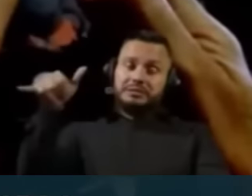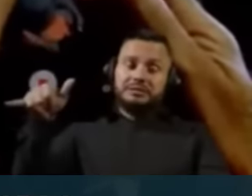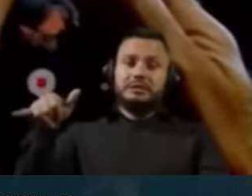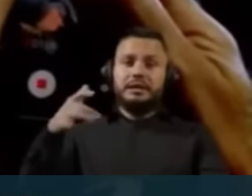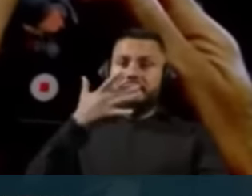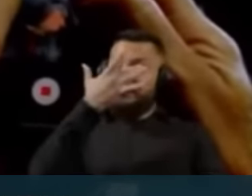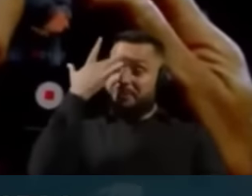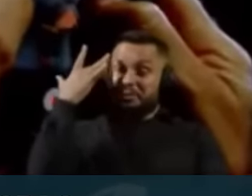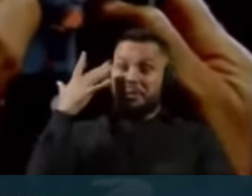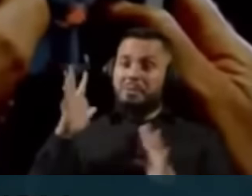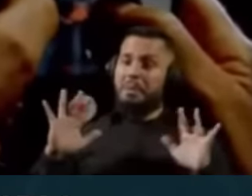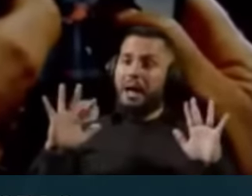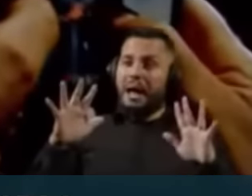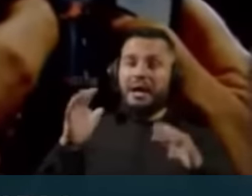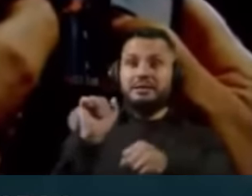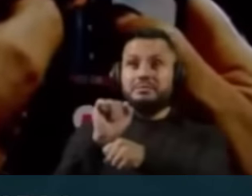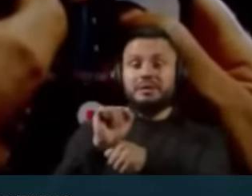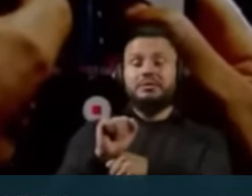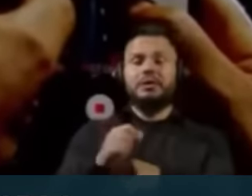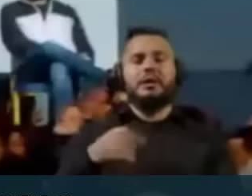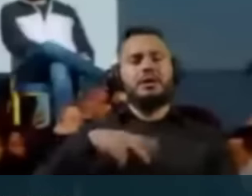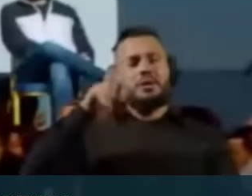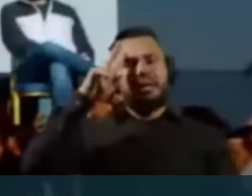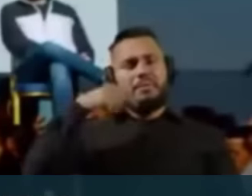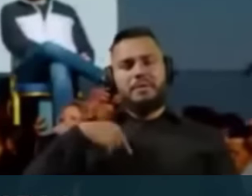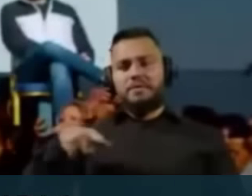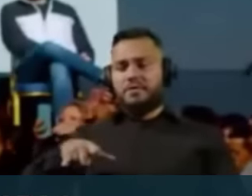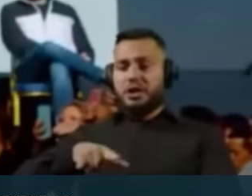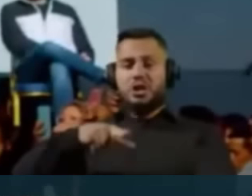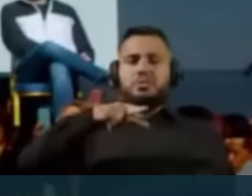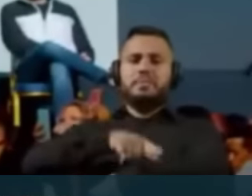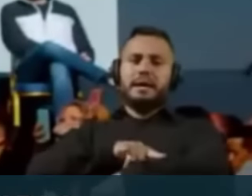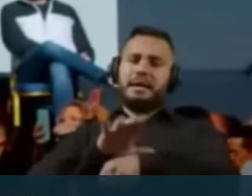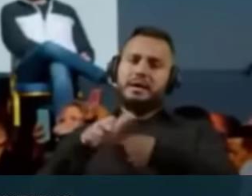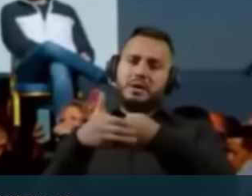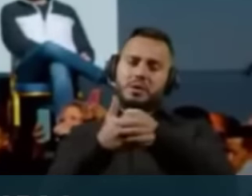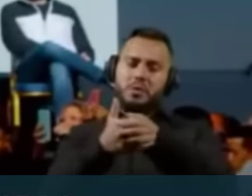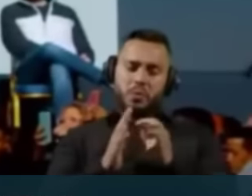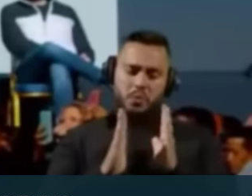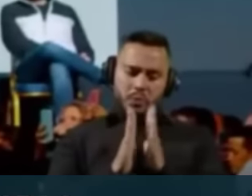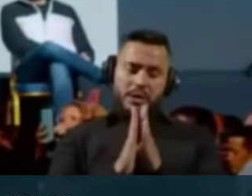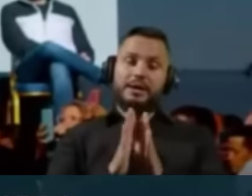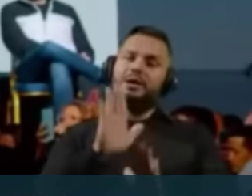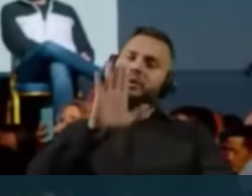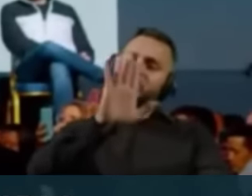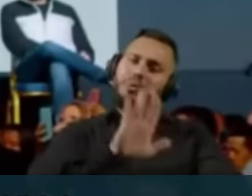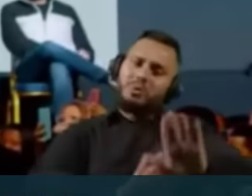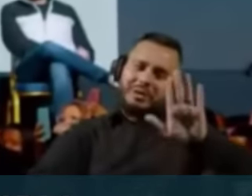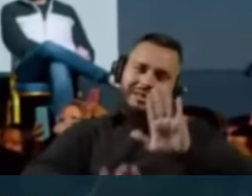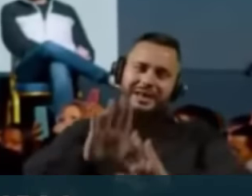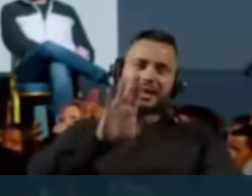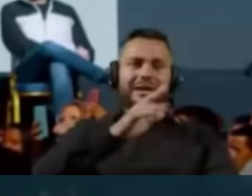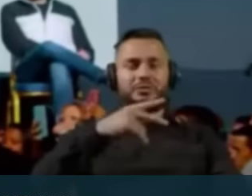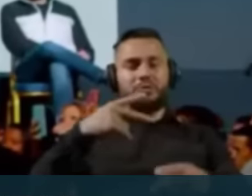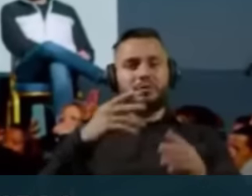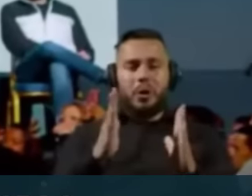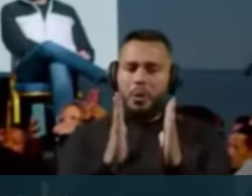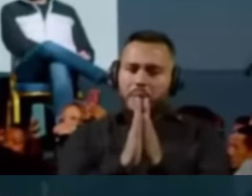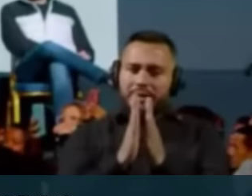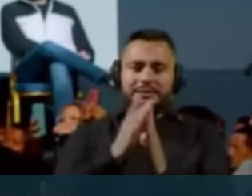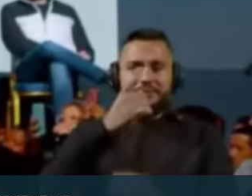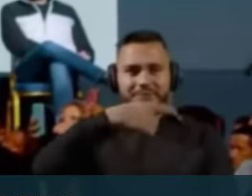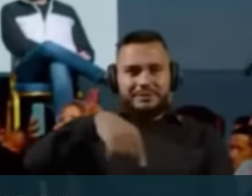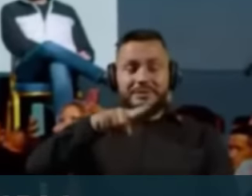oração. Eu fui para o meu banheiro e aqui eu falo para vocês, tomem muito cuidado com a oração que vocês fazem, porque se